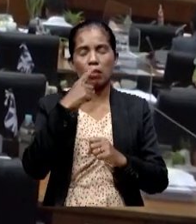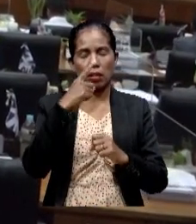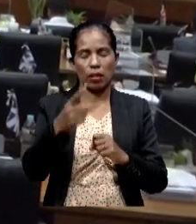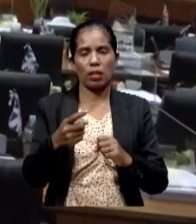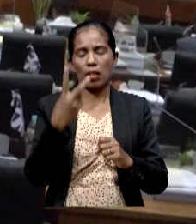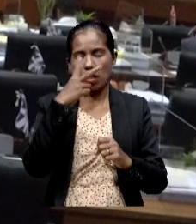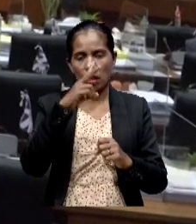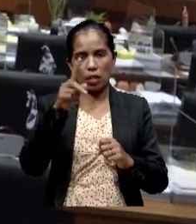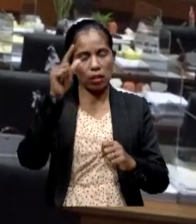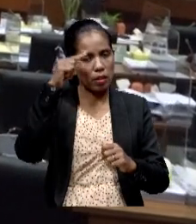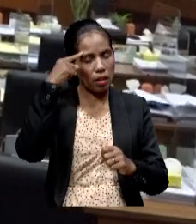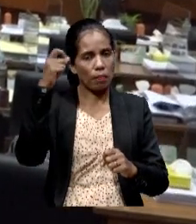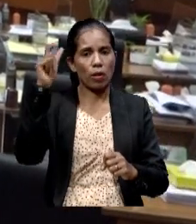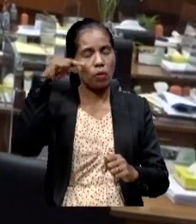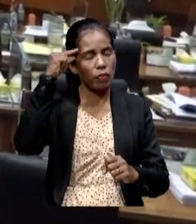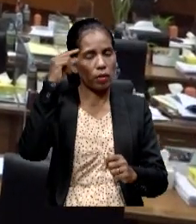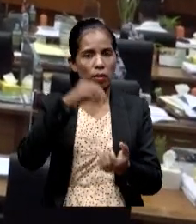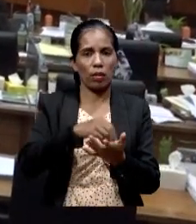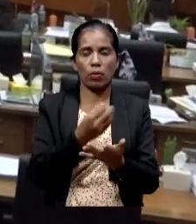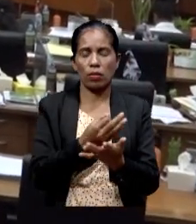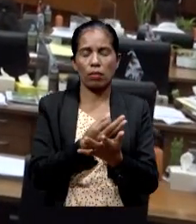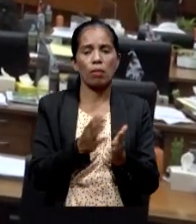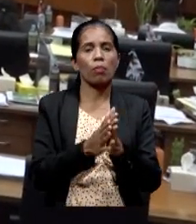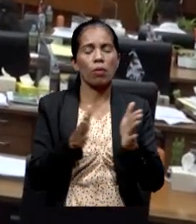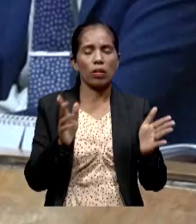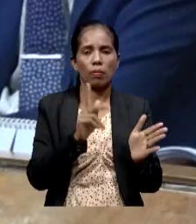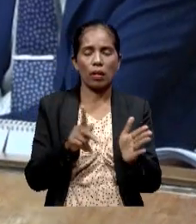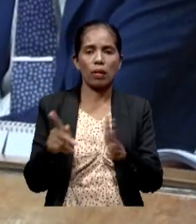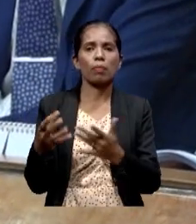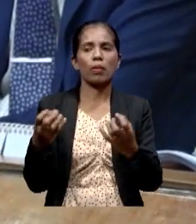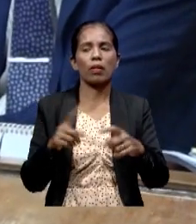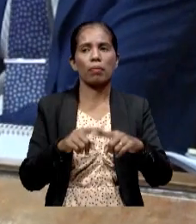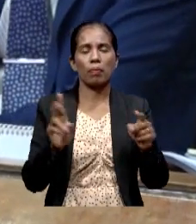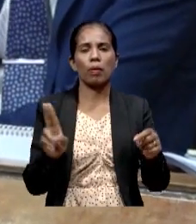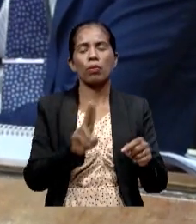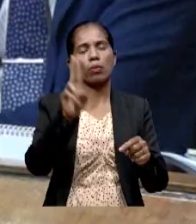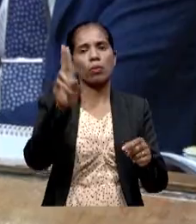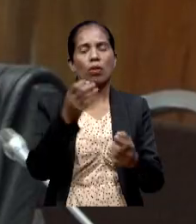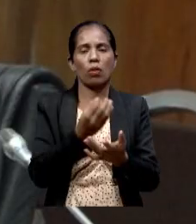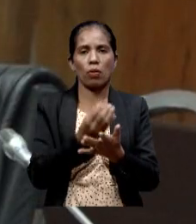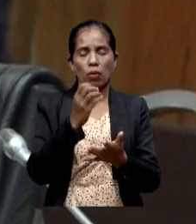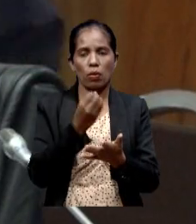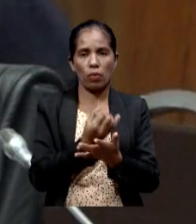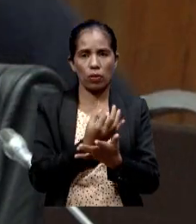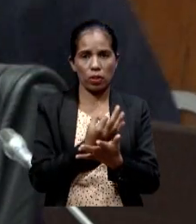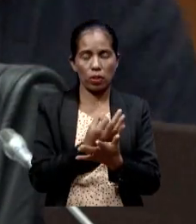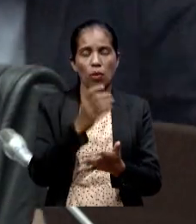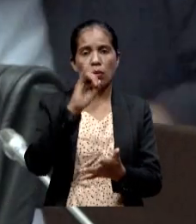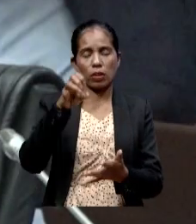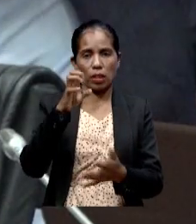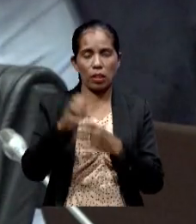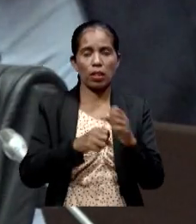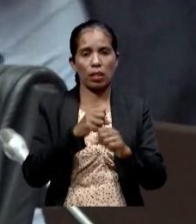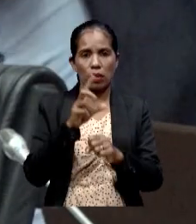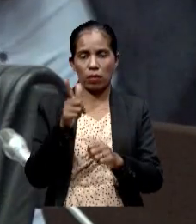né? Tamba governo tá orçamento bot no halo plano barak, mas be execução do orçamento geral Estado tinha gring rua ou nulo resin